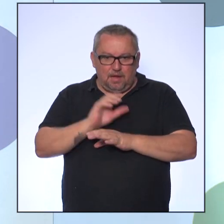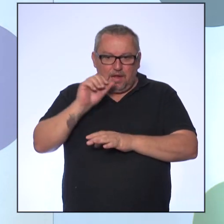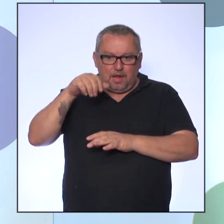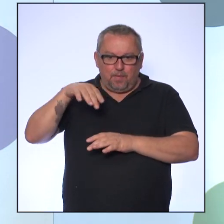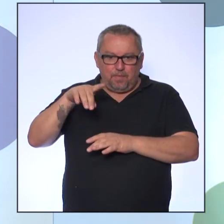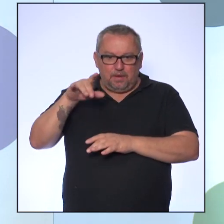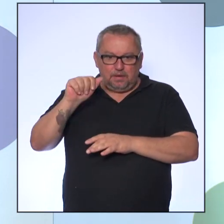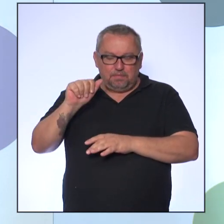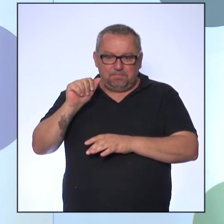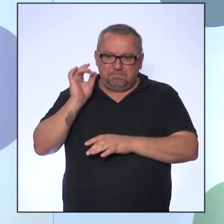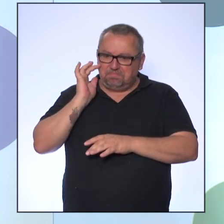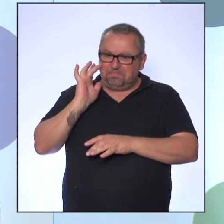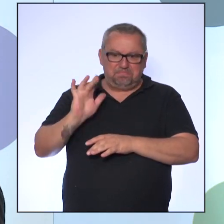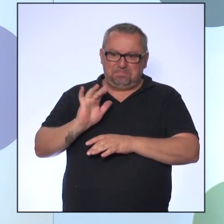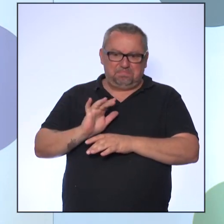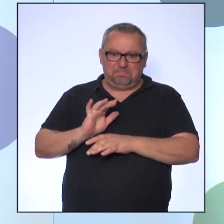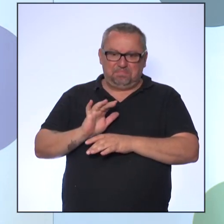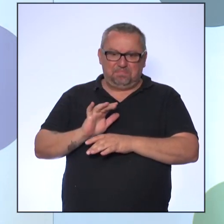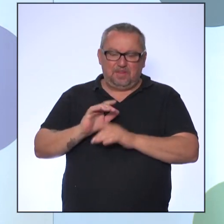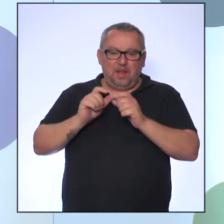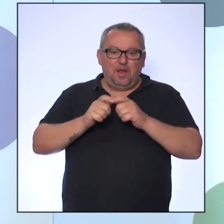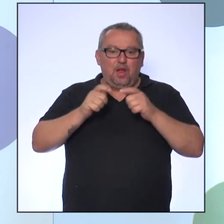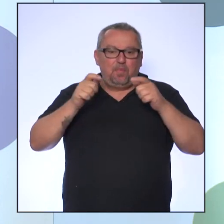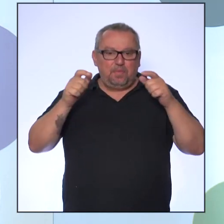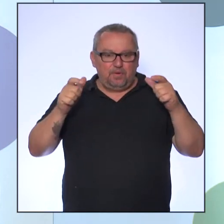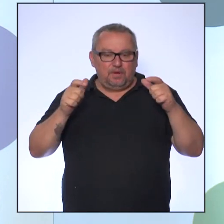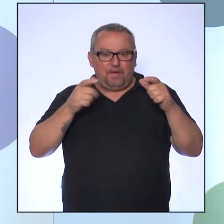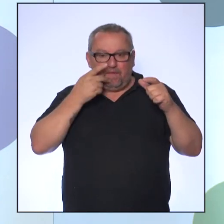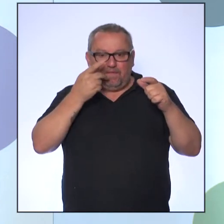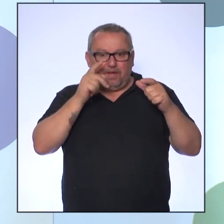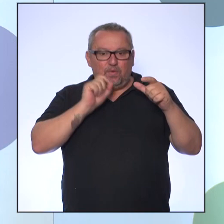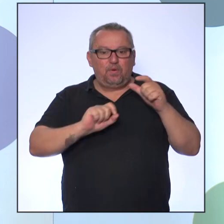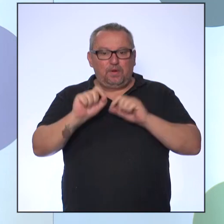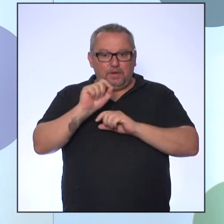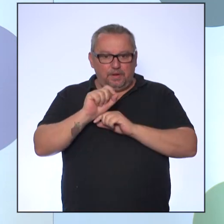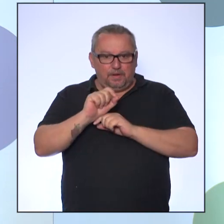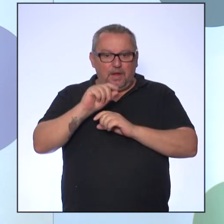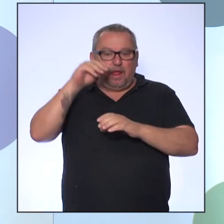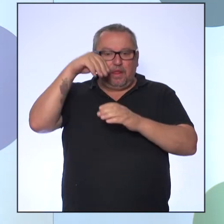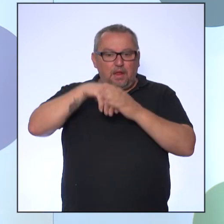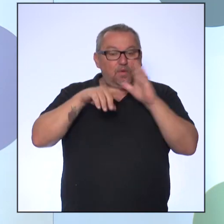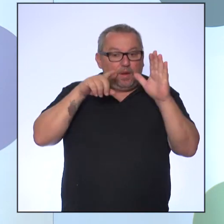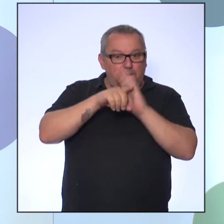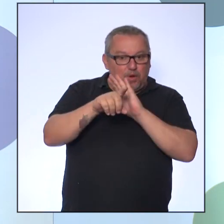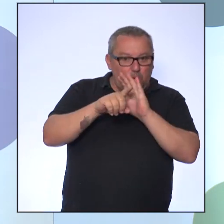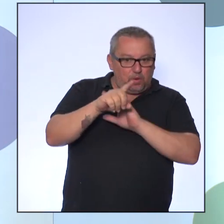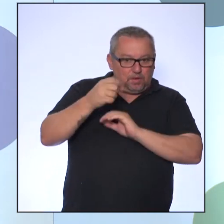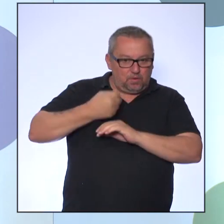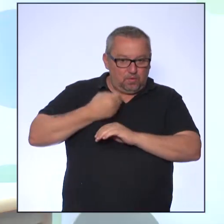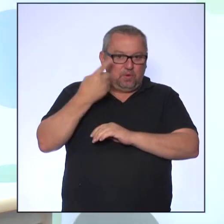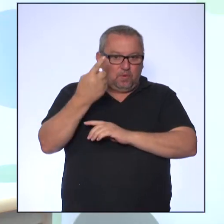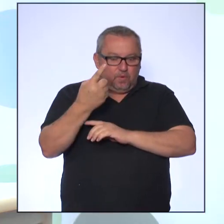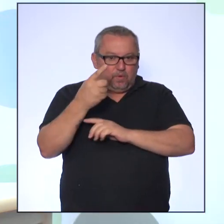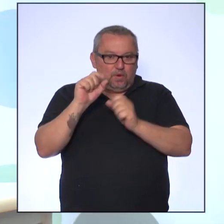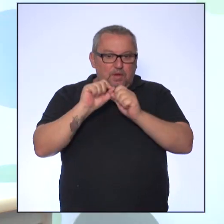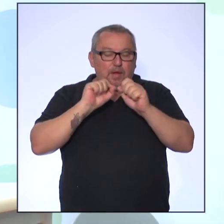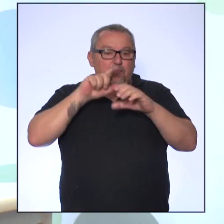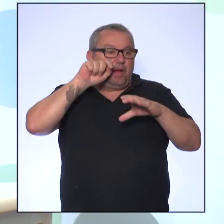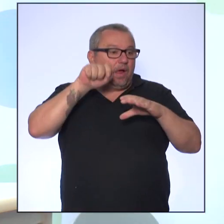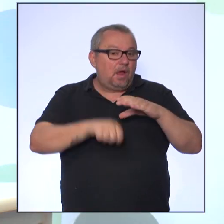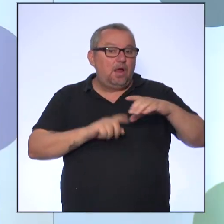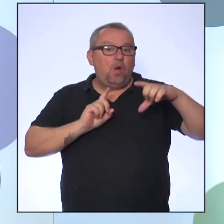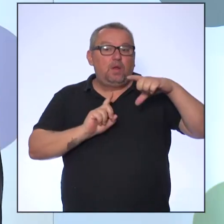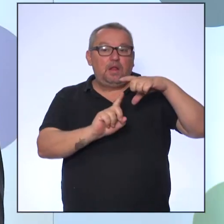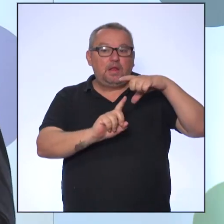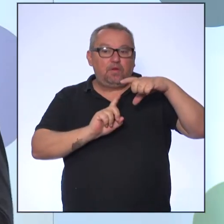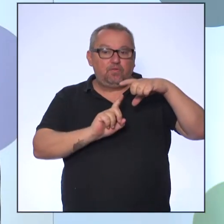disse que não sei. A maioria das pessoas disse na pergunta 1 que é para cadastrar o cliente. Na